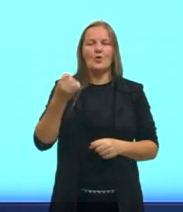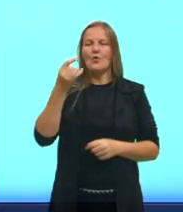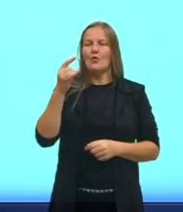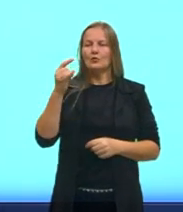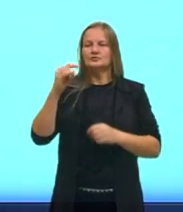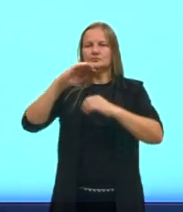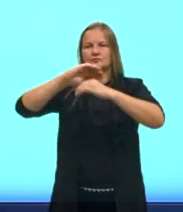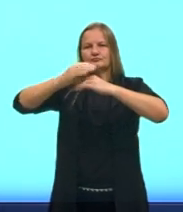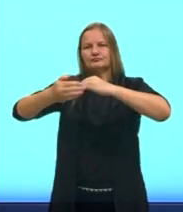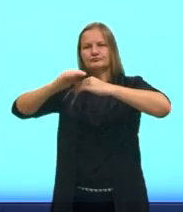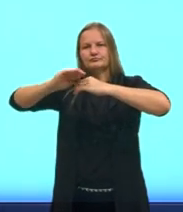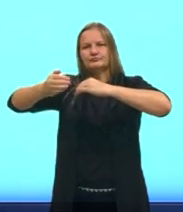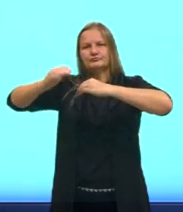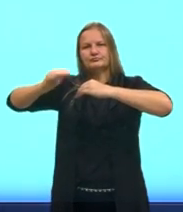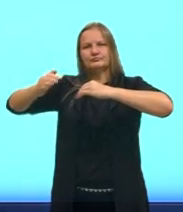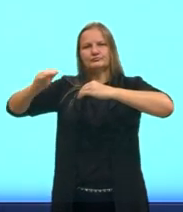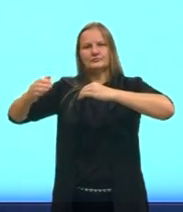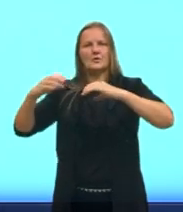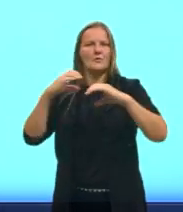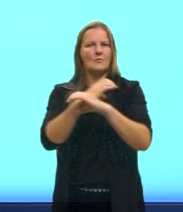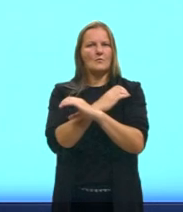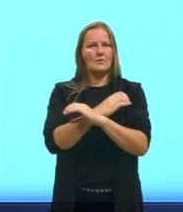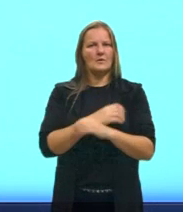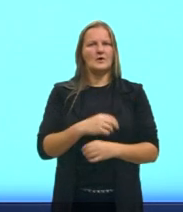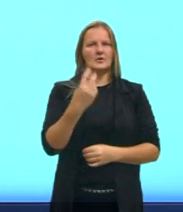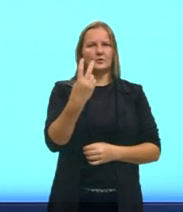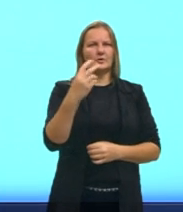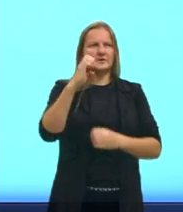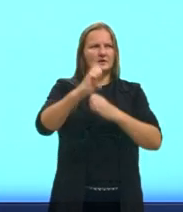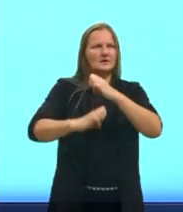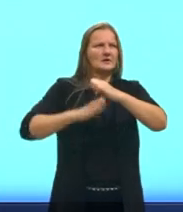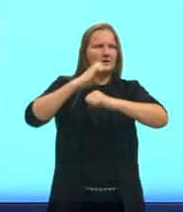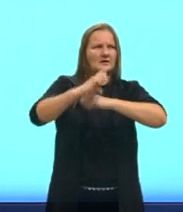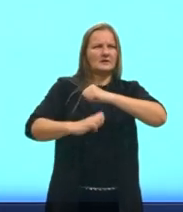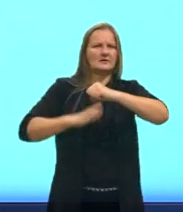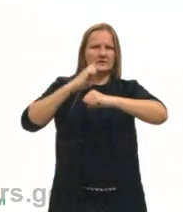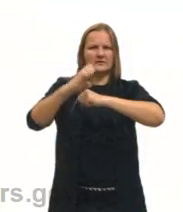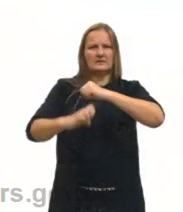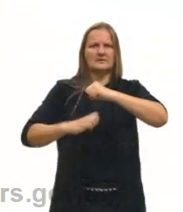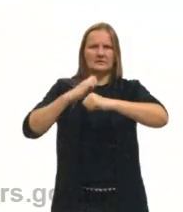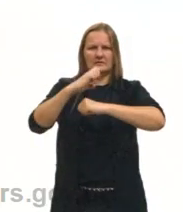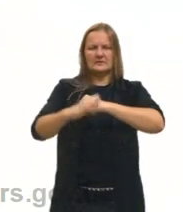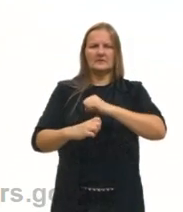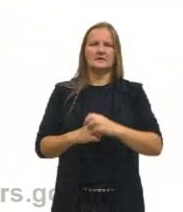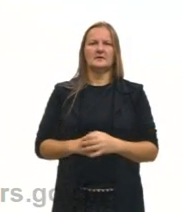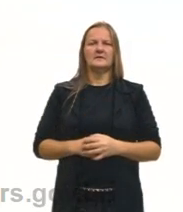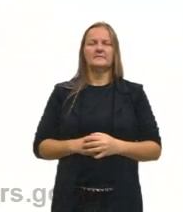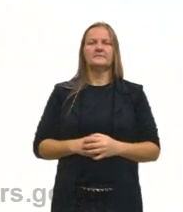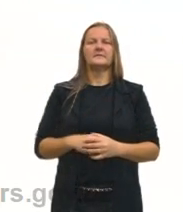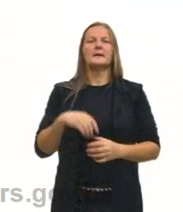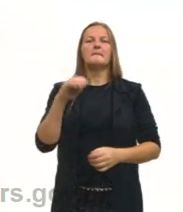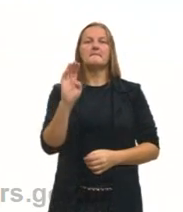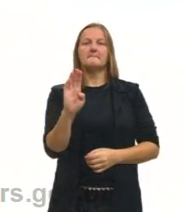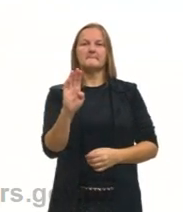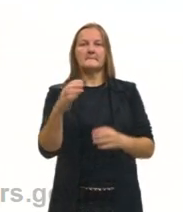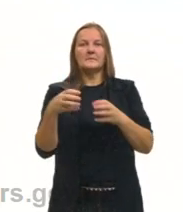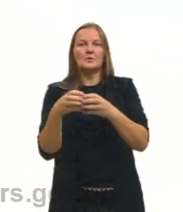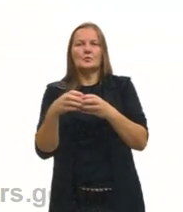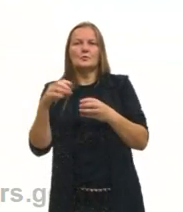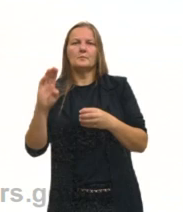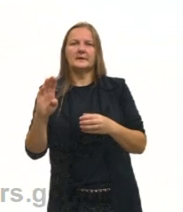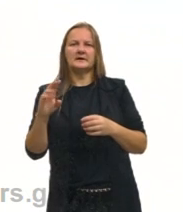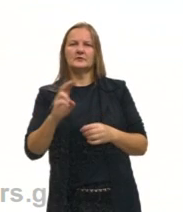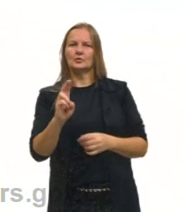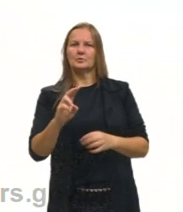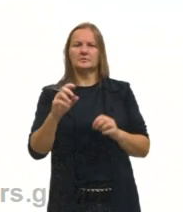camada na camada de valência Car completa que só tem dois elétrons tá já família deles não tem um